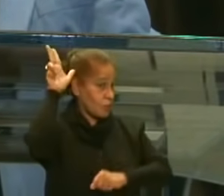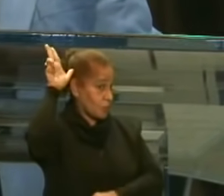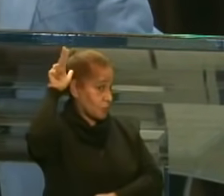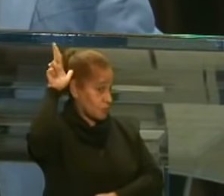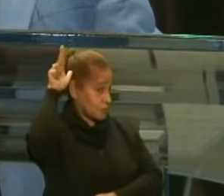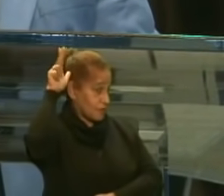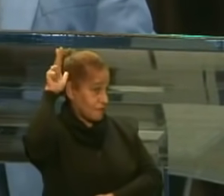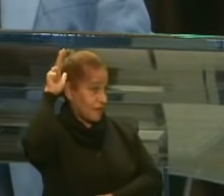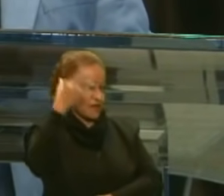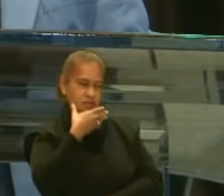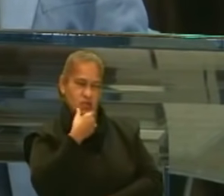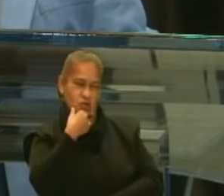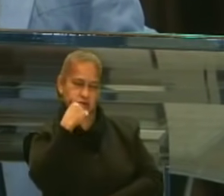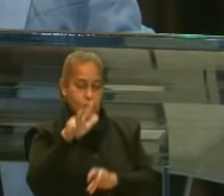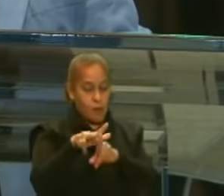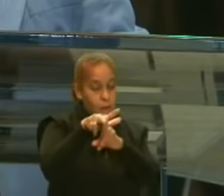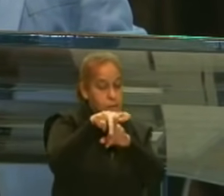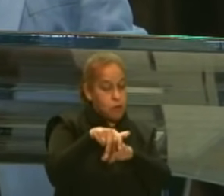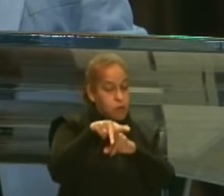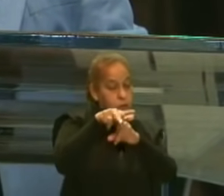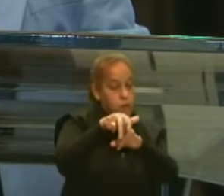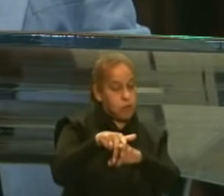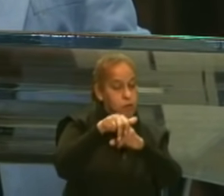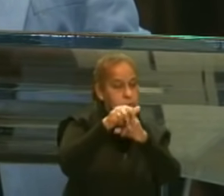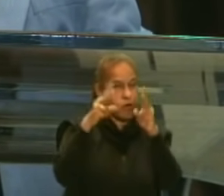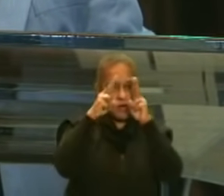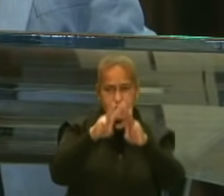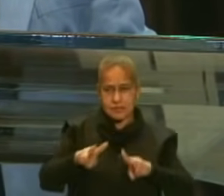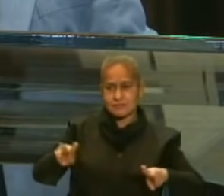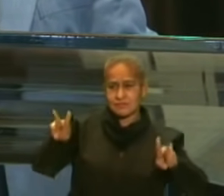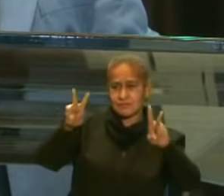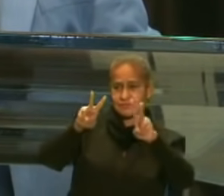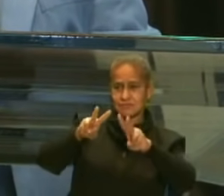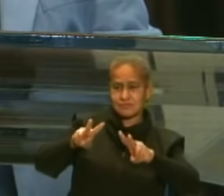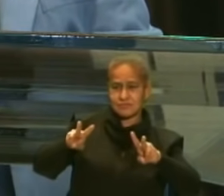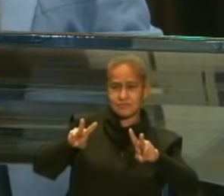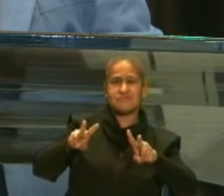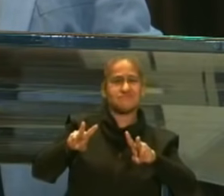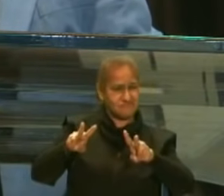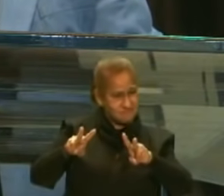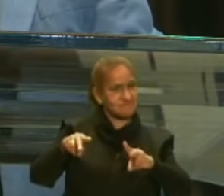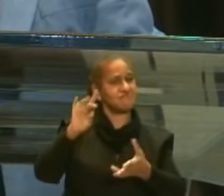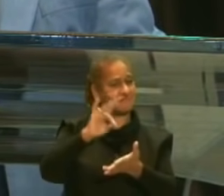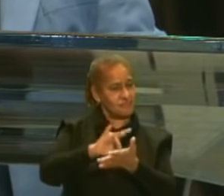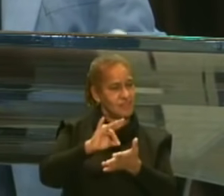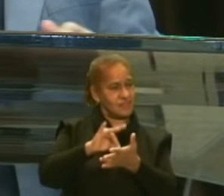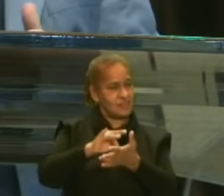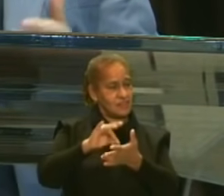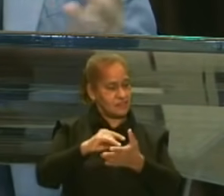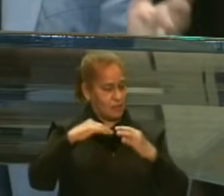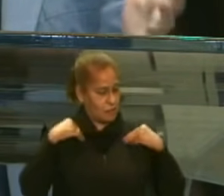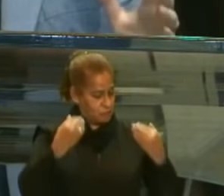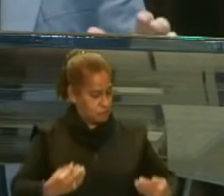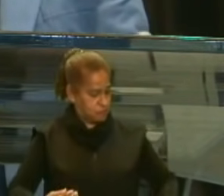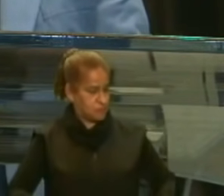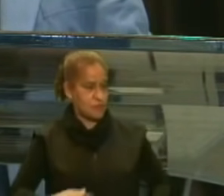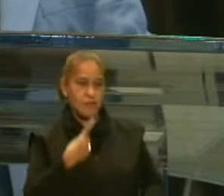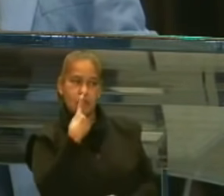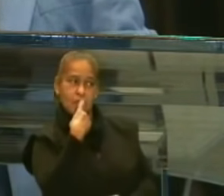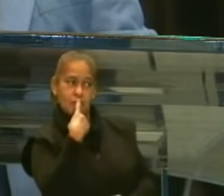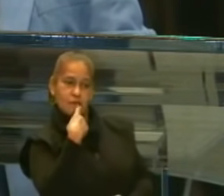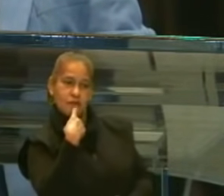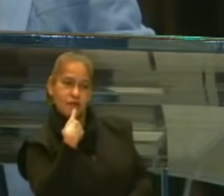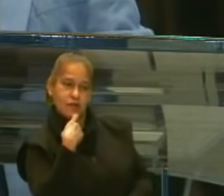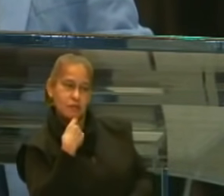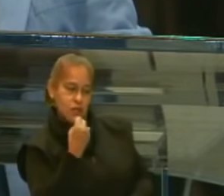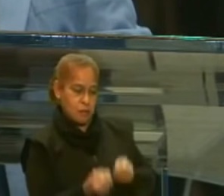os cavaleiros que vi em minha visão tinham esse aspecto. As suas couraças eram vermelhas como